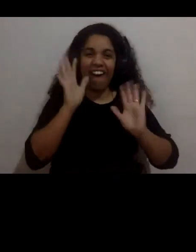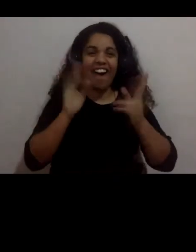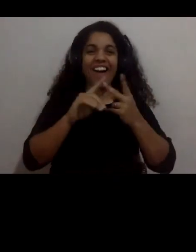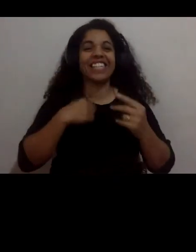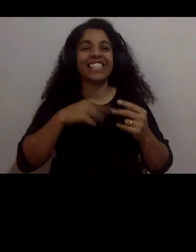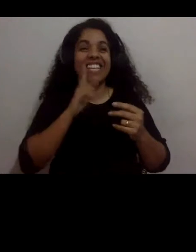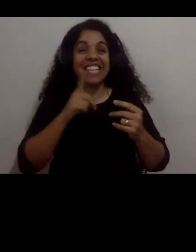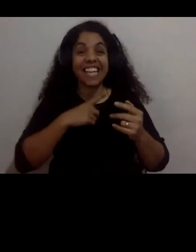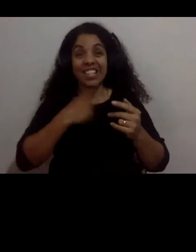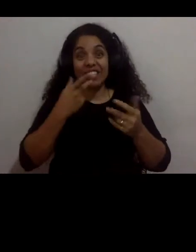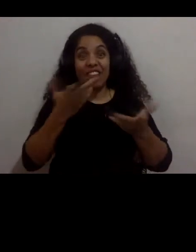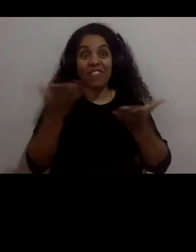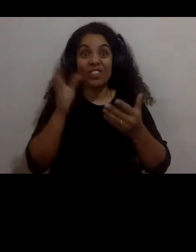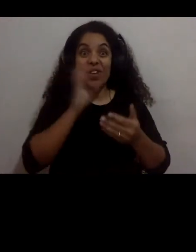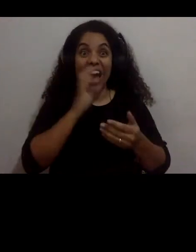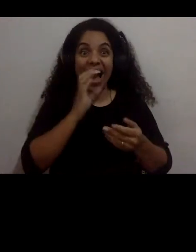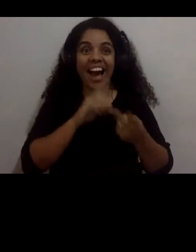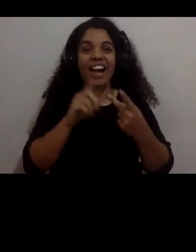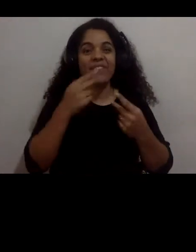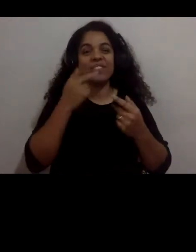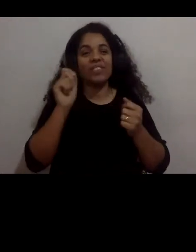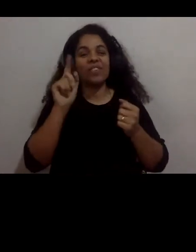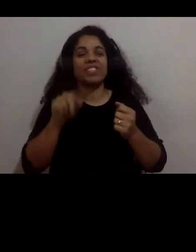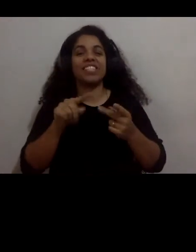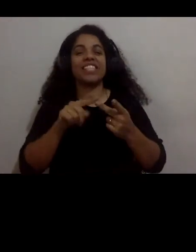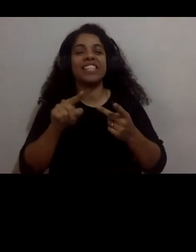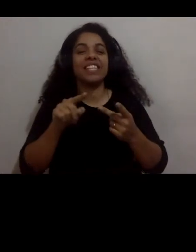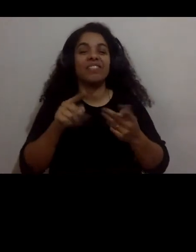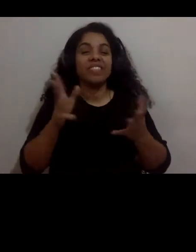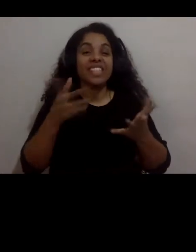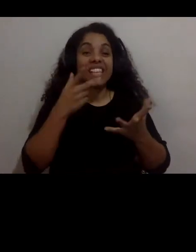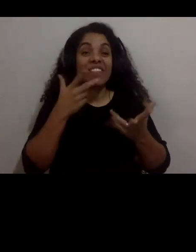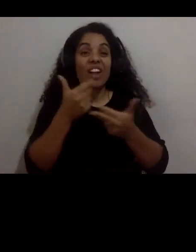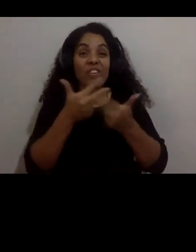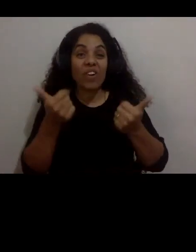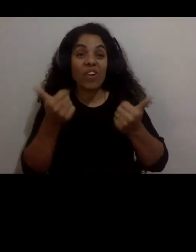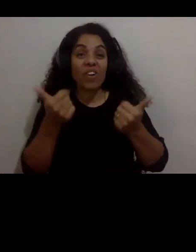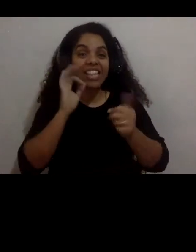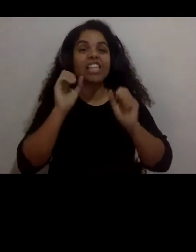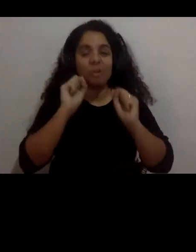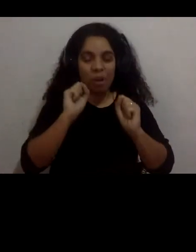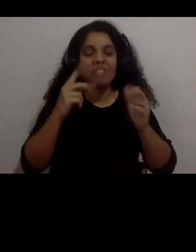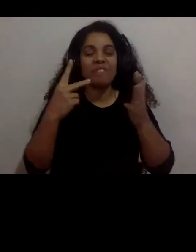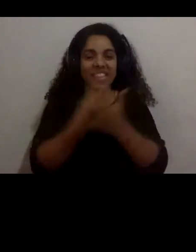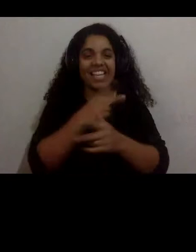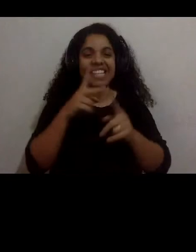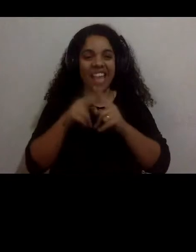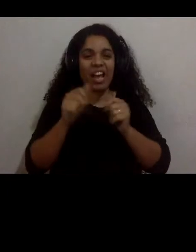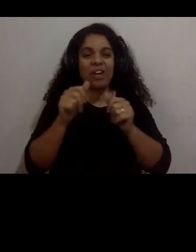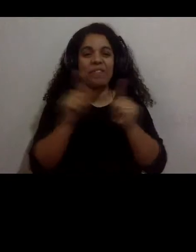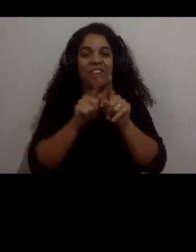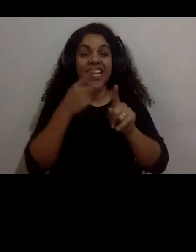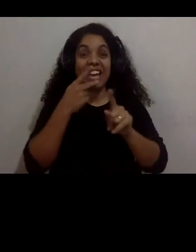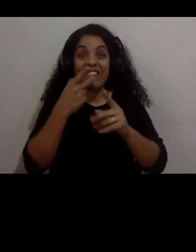Raquel, se eu estiver falando muito rápido ou falar alguma coisa que você não me entende, pode me interromper, porque eu